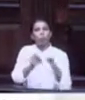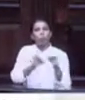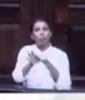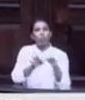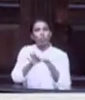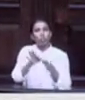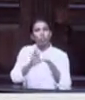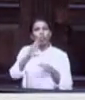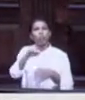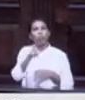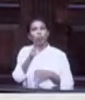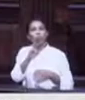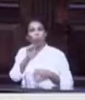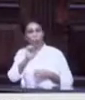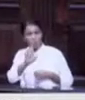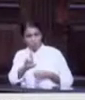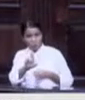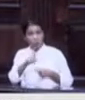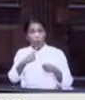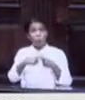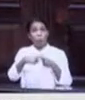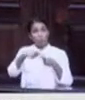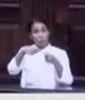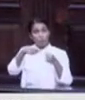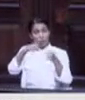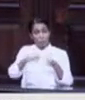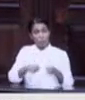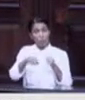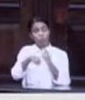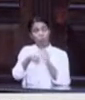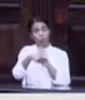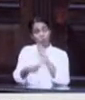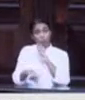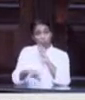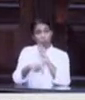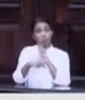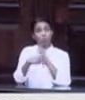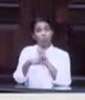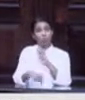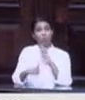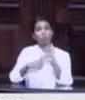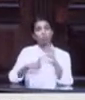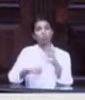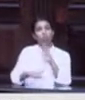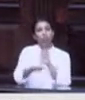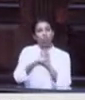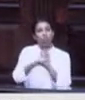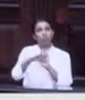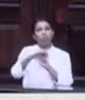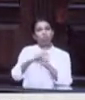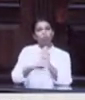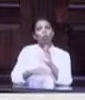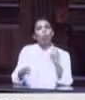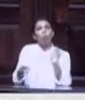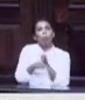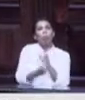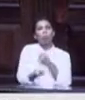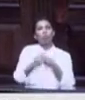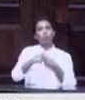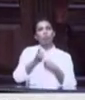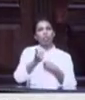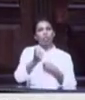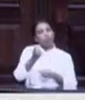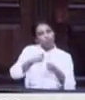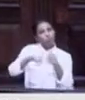44/2007, de autoria do Poder Executivo, que estabelece normas e diretrizes fiscais no âmbito do regime de recuperação fiscal do Estado do Rio de